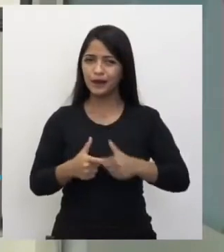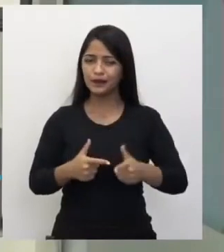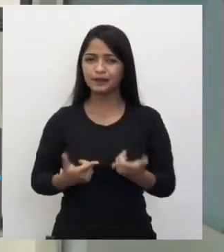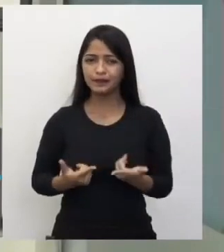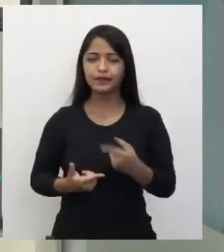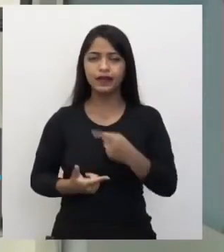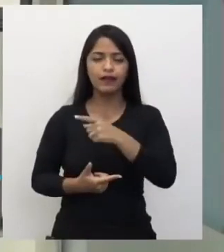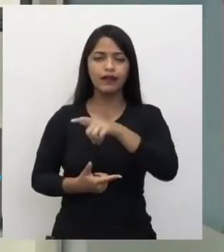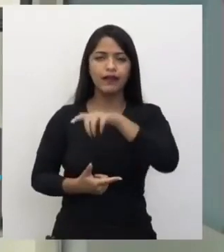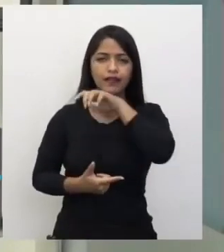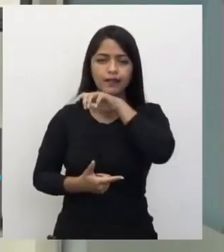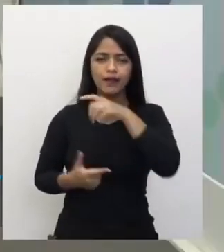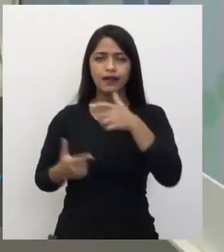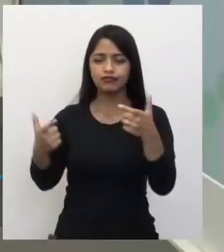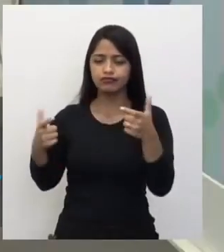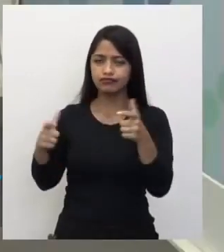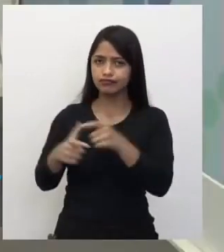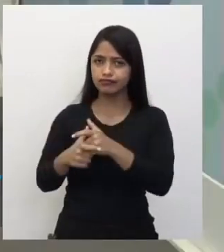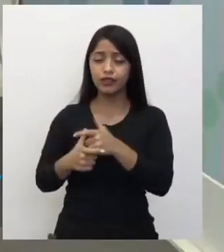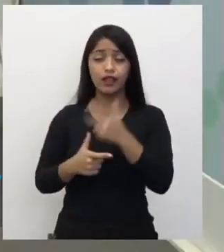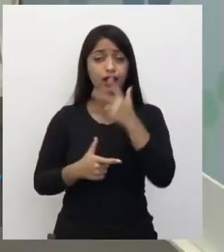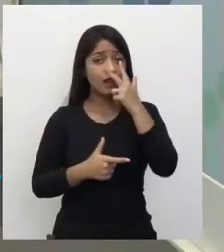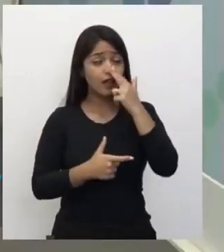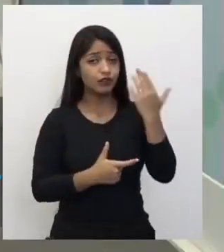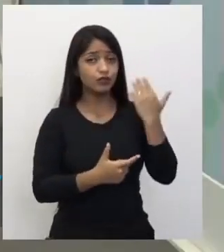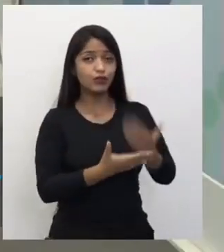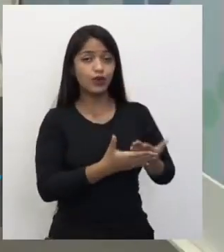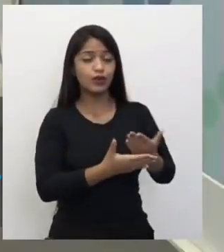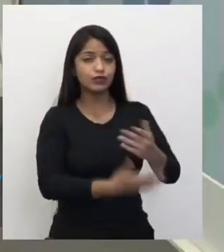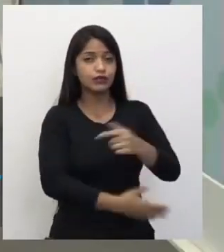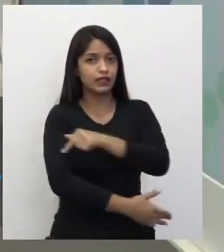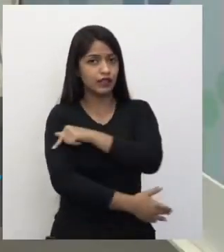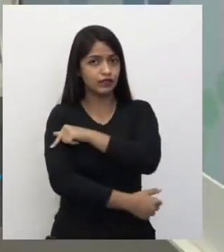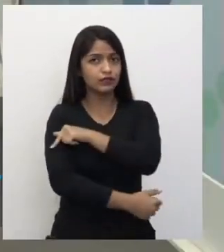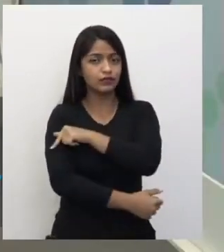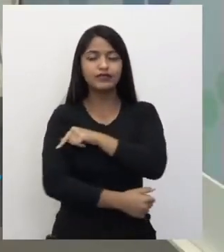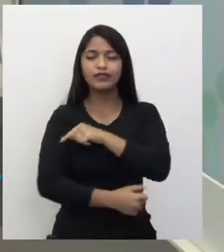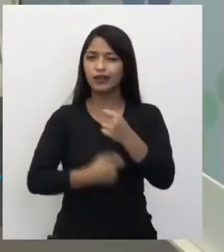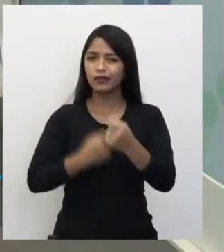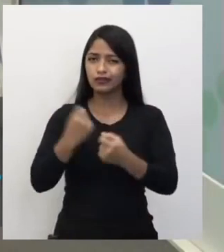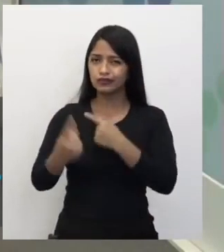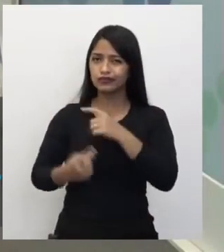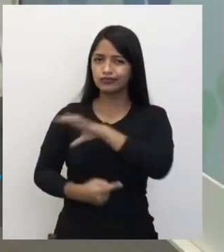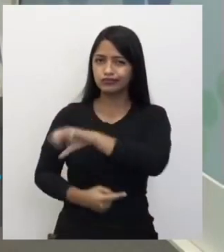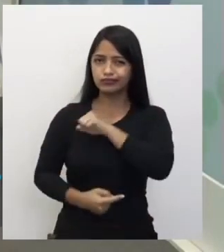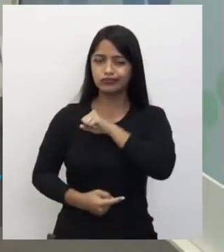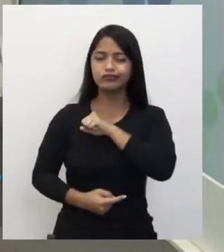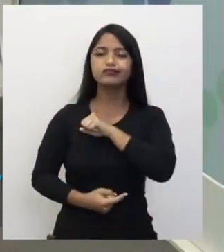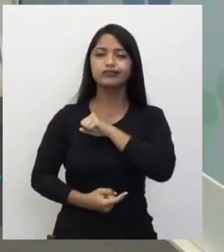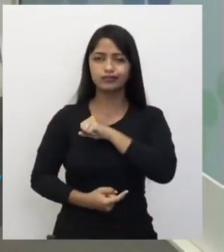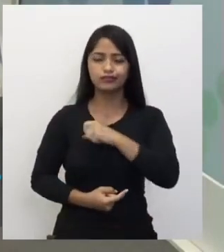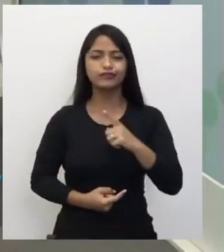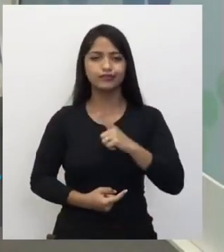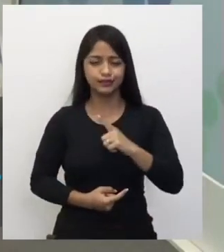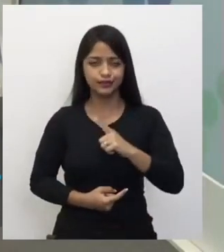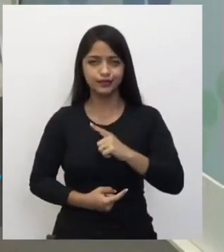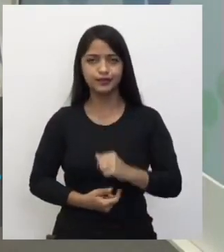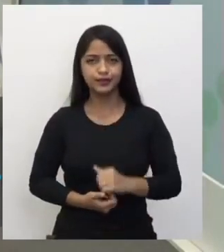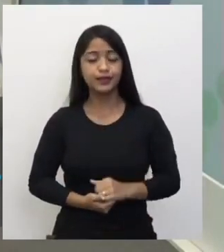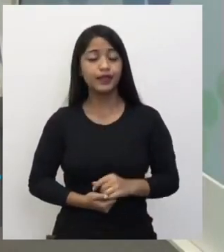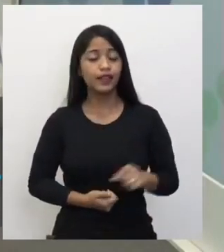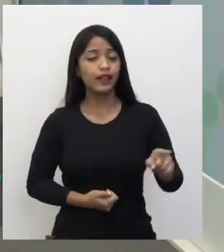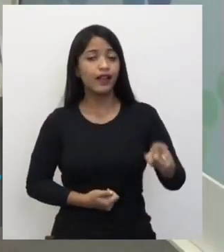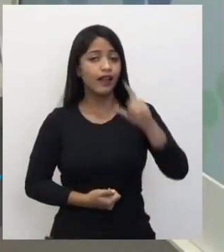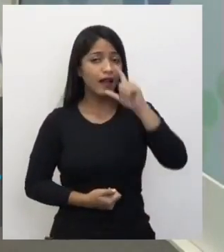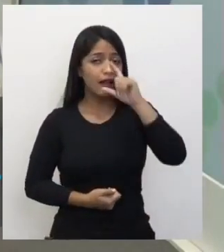estão em extinção, que de repente, que a gente estava falando que foram pegos de alguma forma legal ou ilegal, porque a gente estava falando da lei. Do